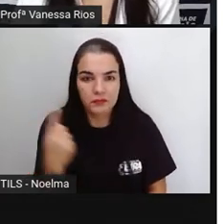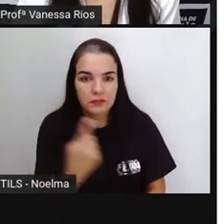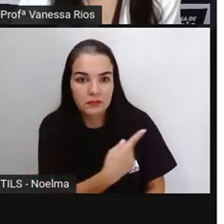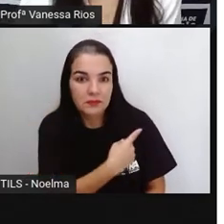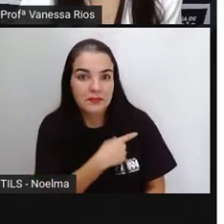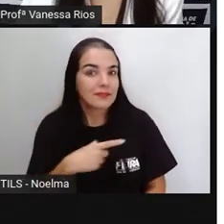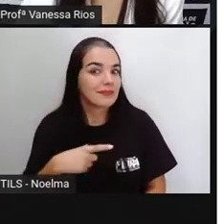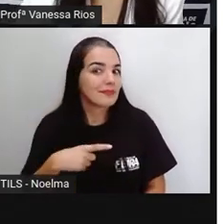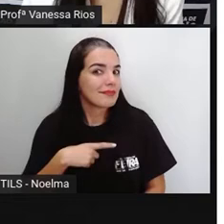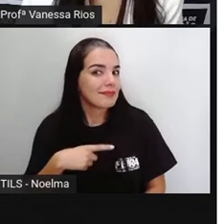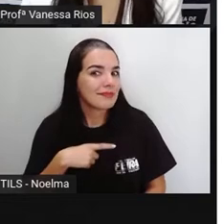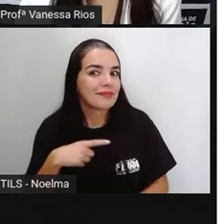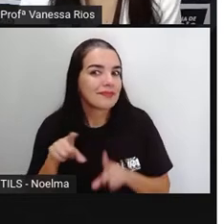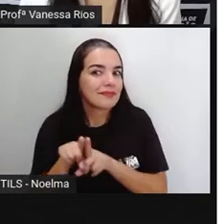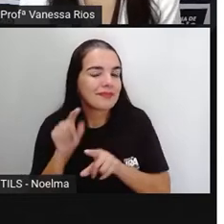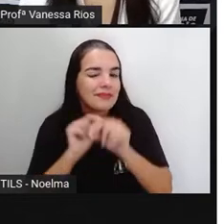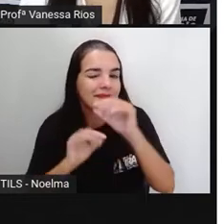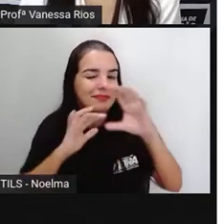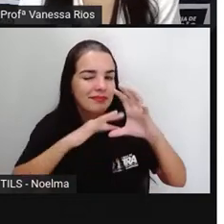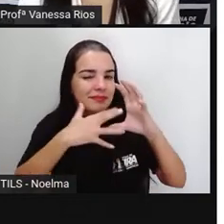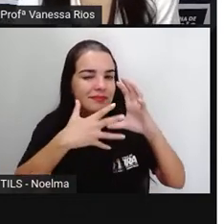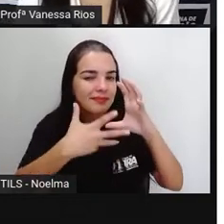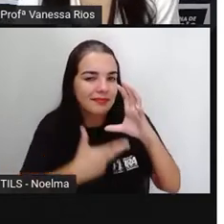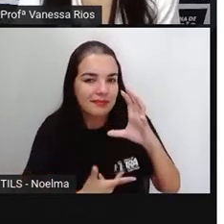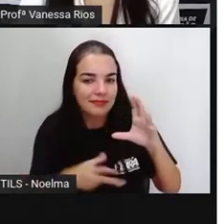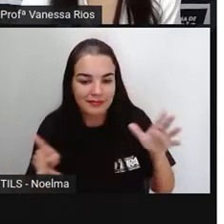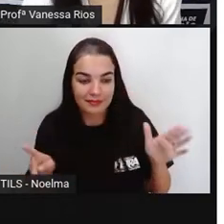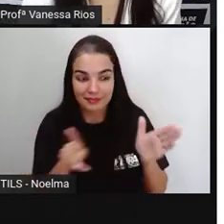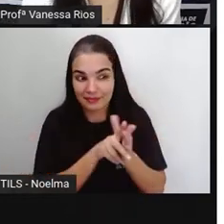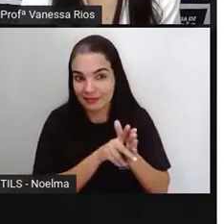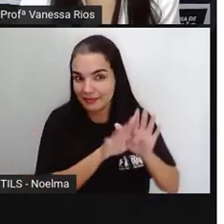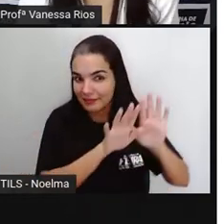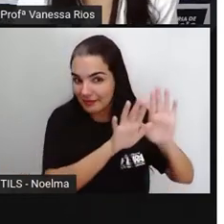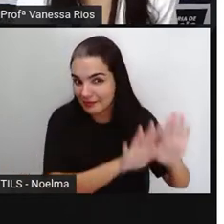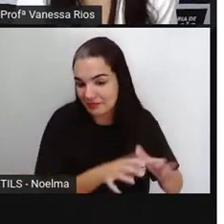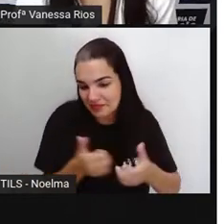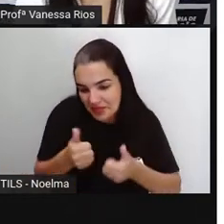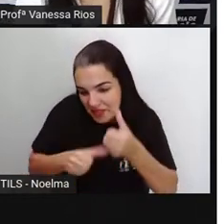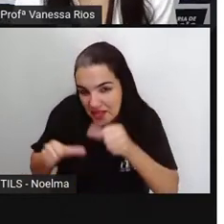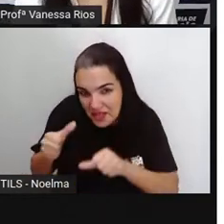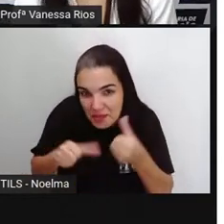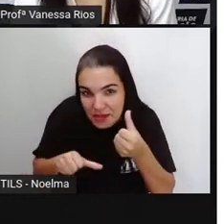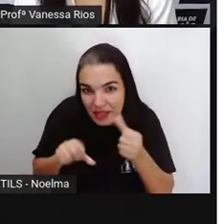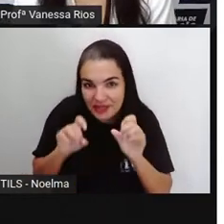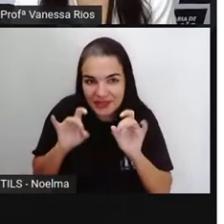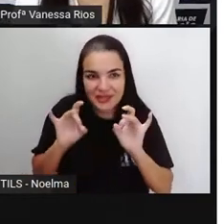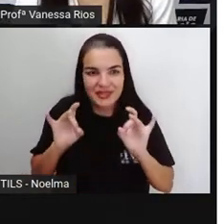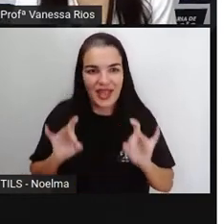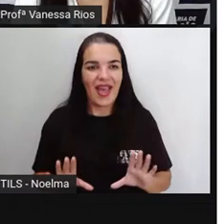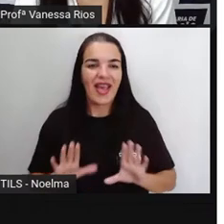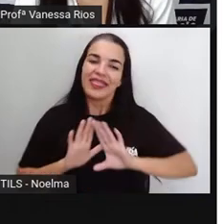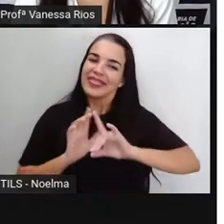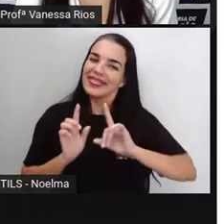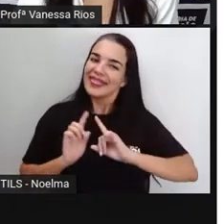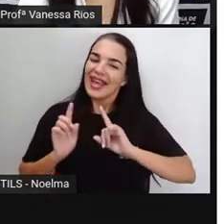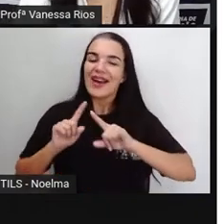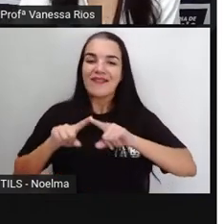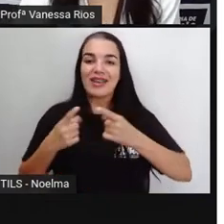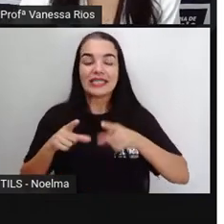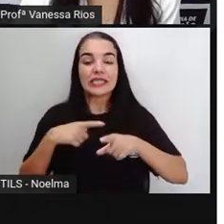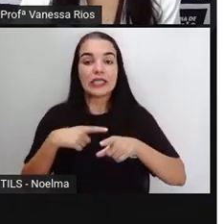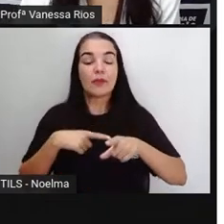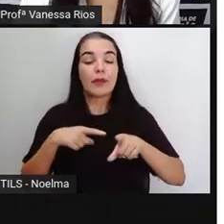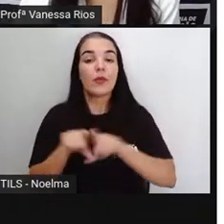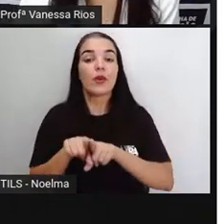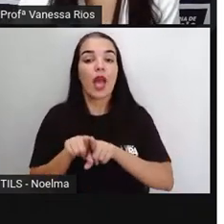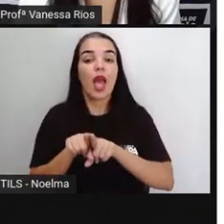entre as suas características diferentes, não só o elemento, não só a substância formadora, mas como a Pró